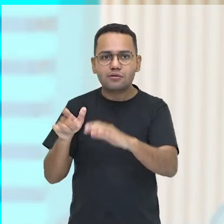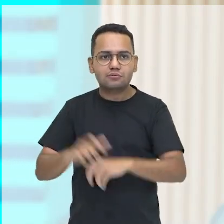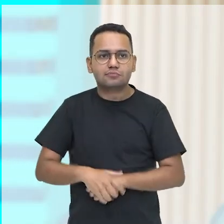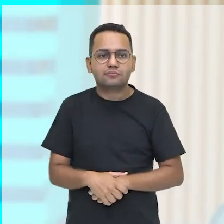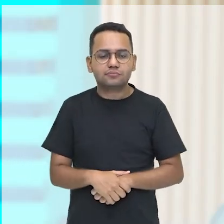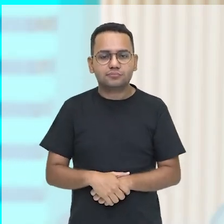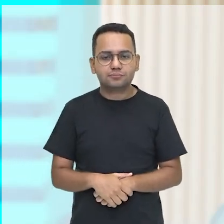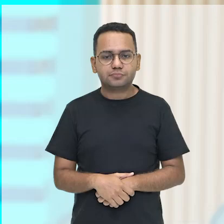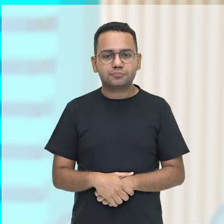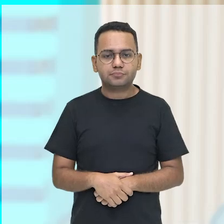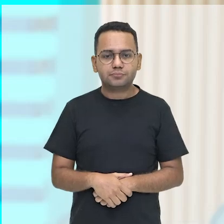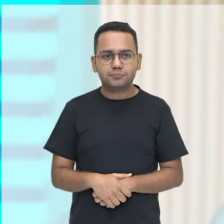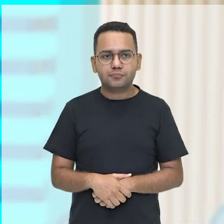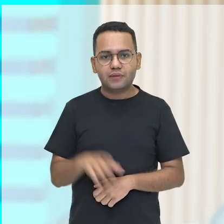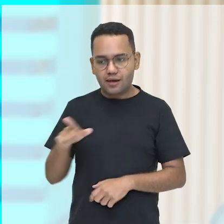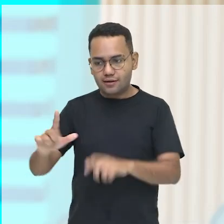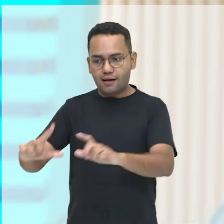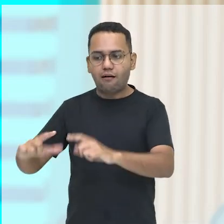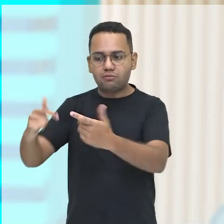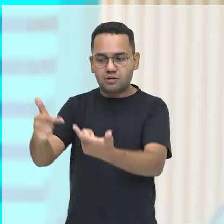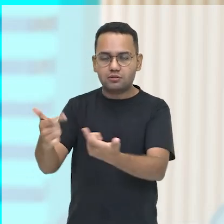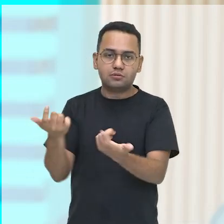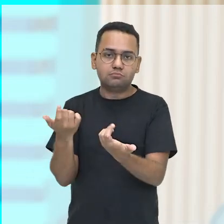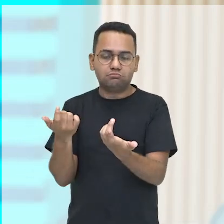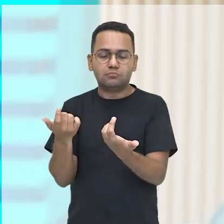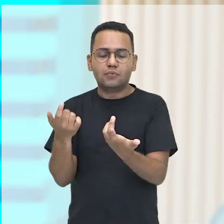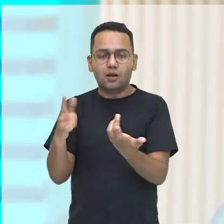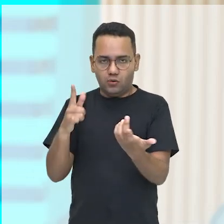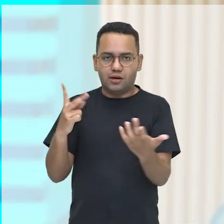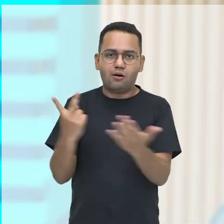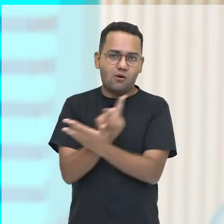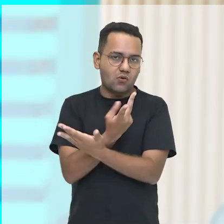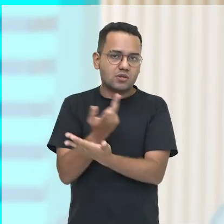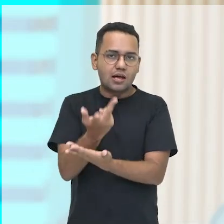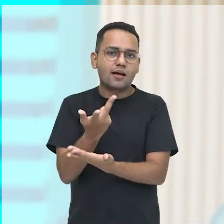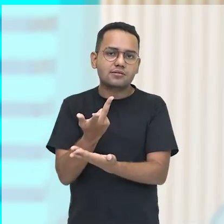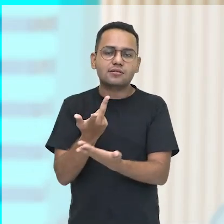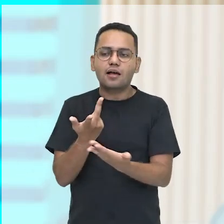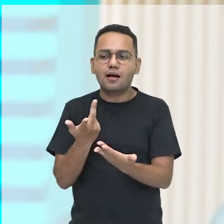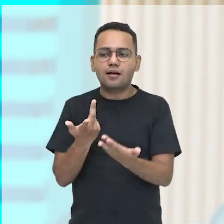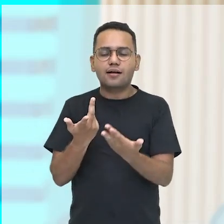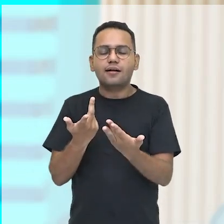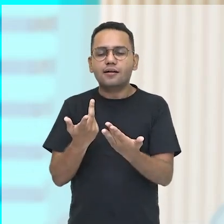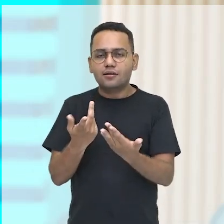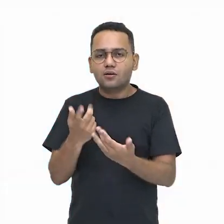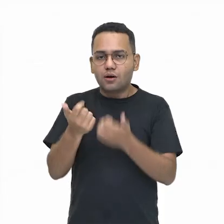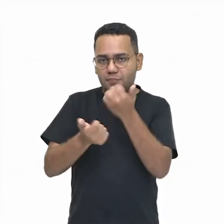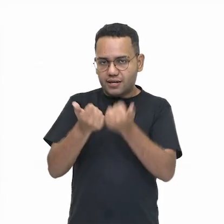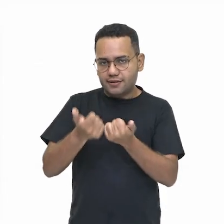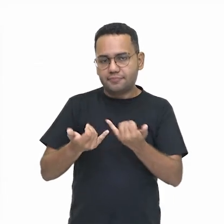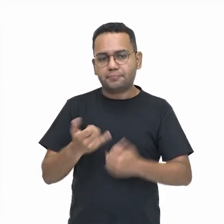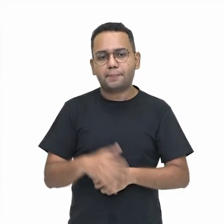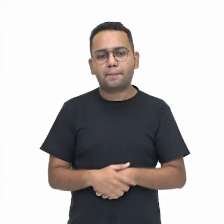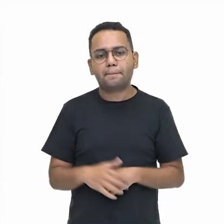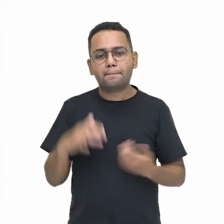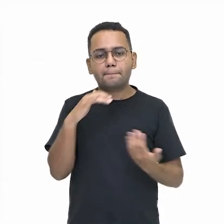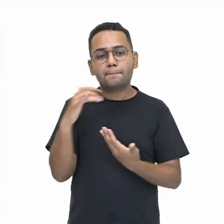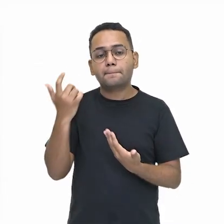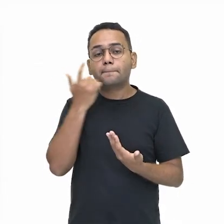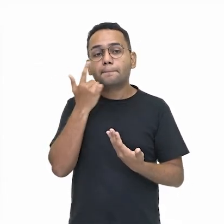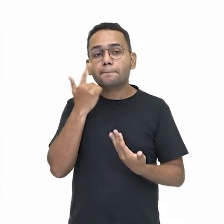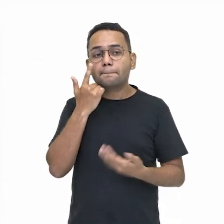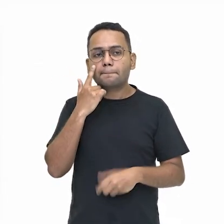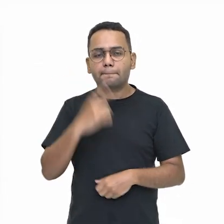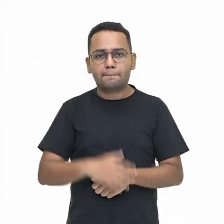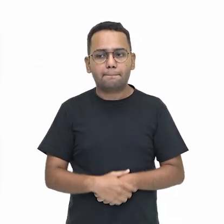atacante, certo? Então é assim que ocorre o jogo do chokeball. Bom, outras regras